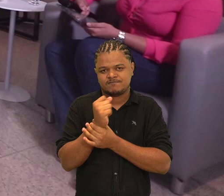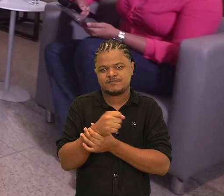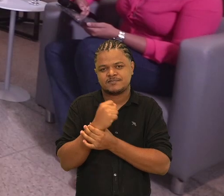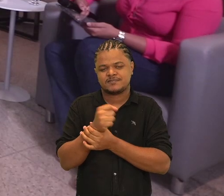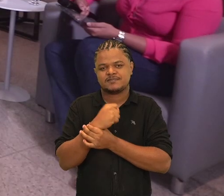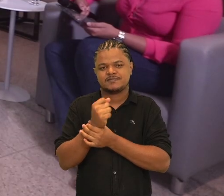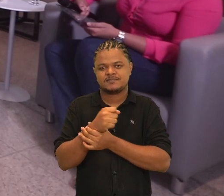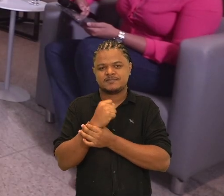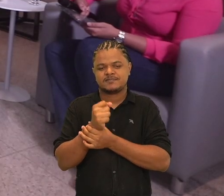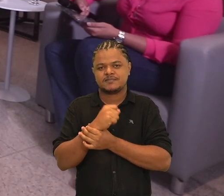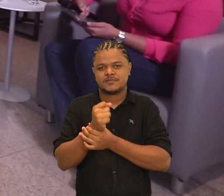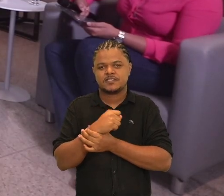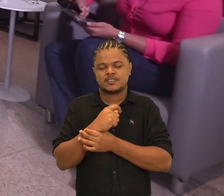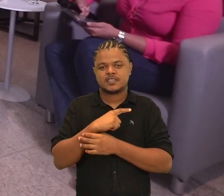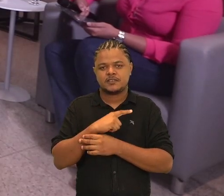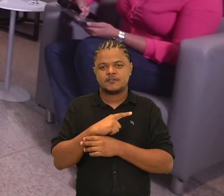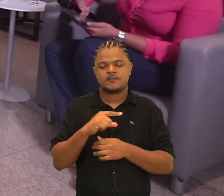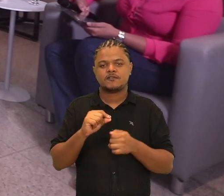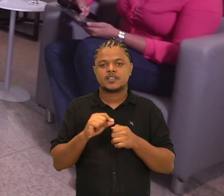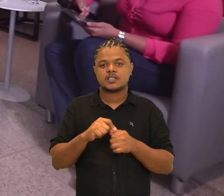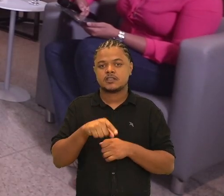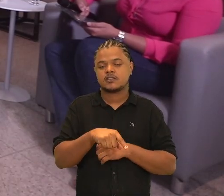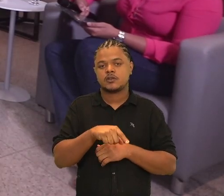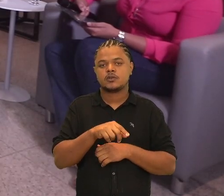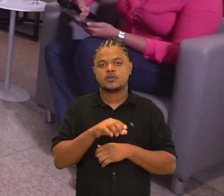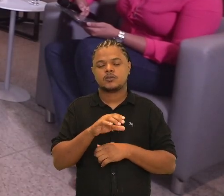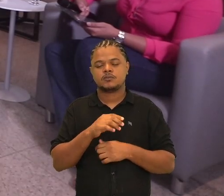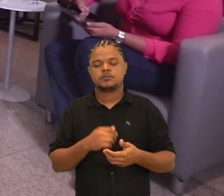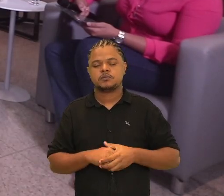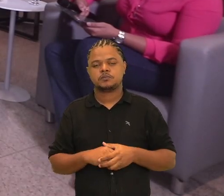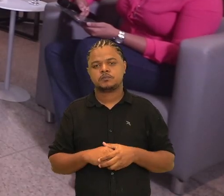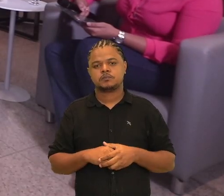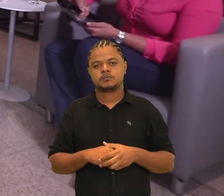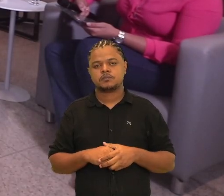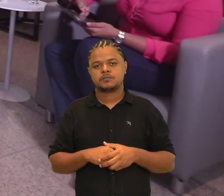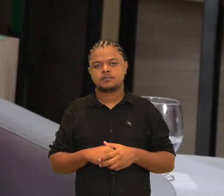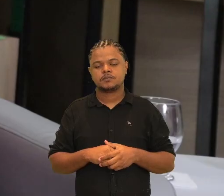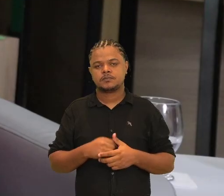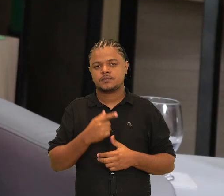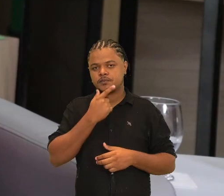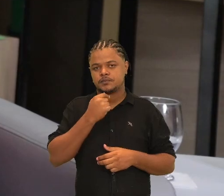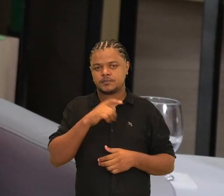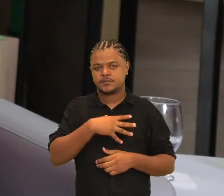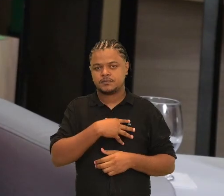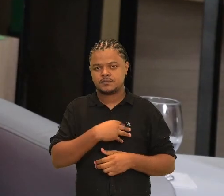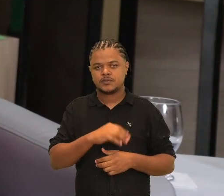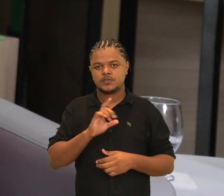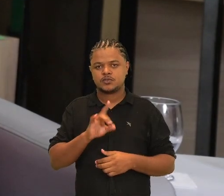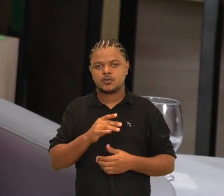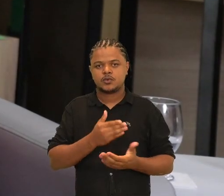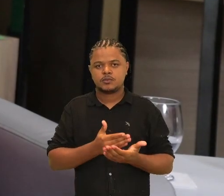tinha o que a gente chama de hipotonia, né, então e foi. E Miguel só começou a